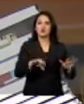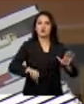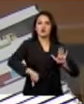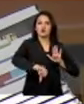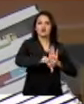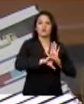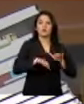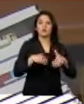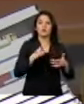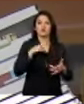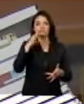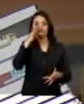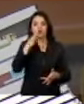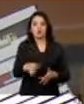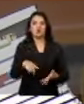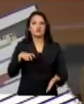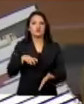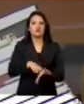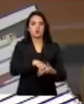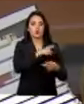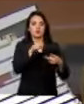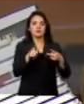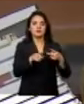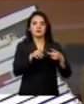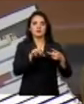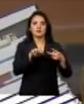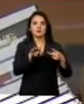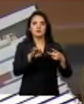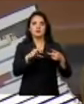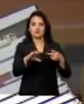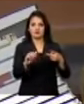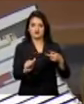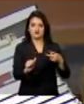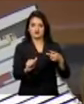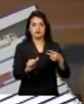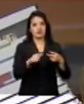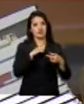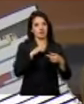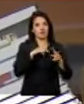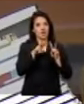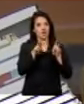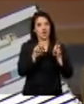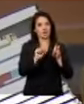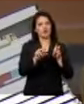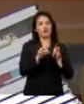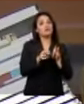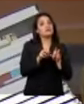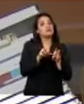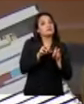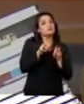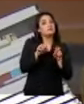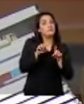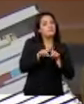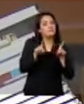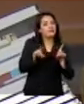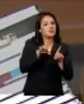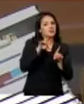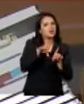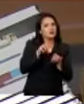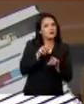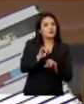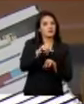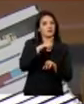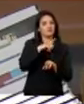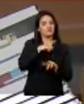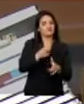assentada em segundo grau de jurisdição, isso está entre aspas, salvo a atribuição expressa de efeito